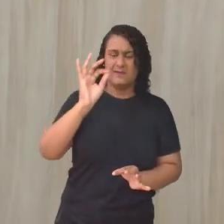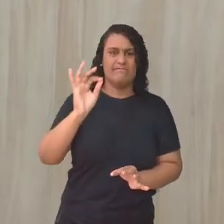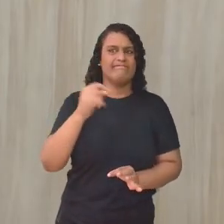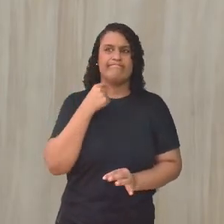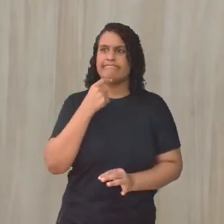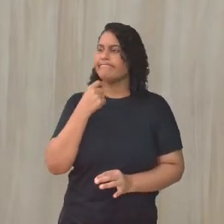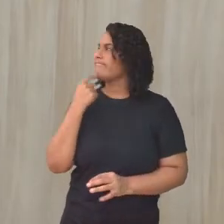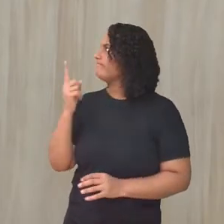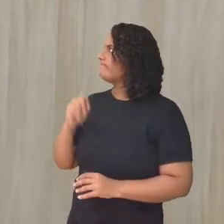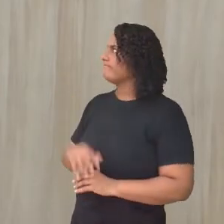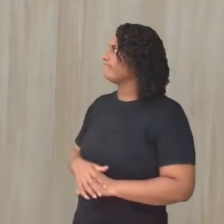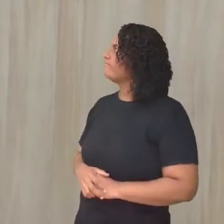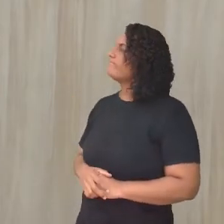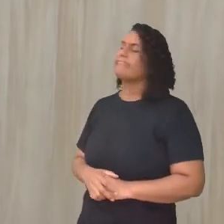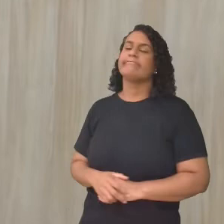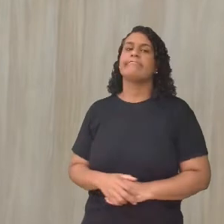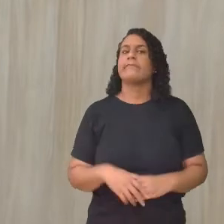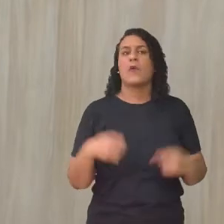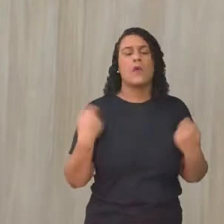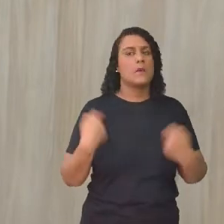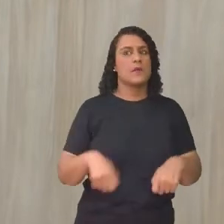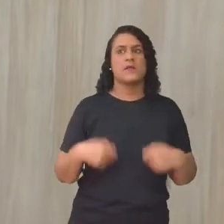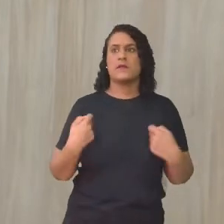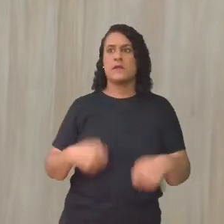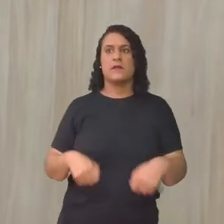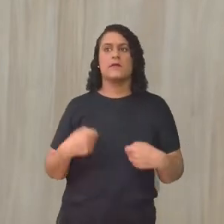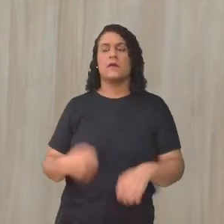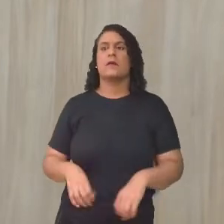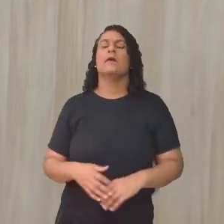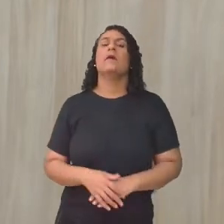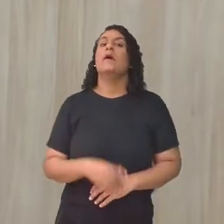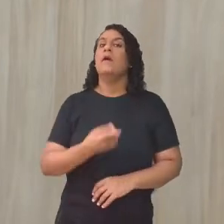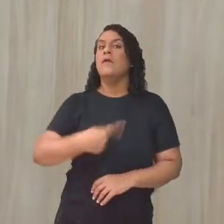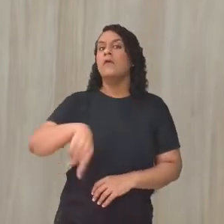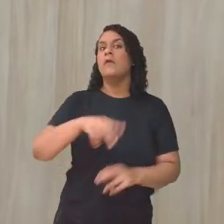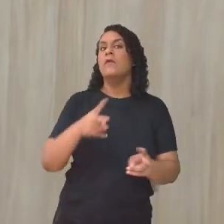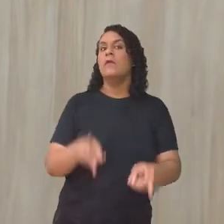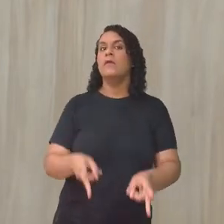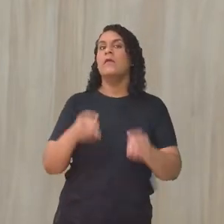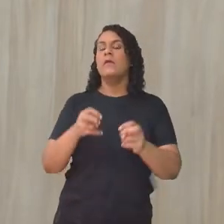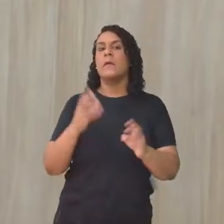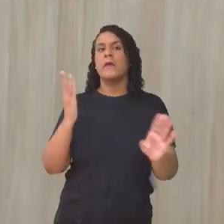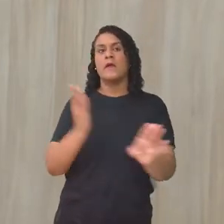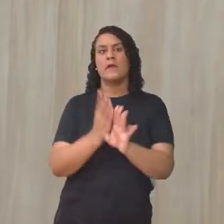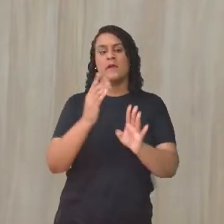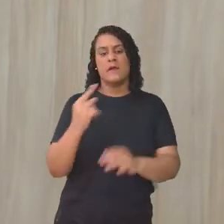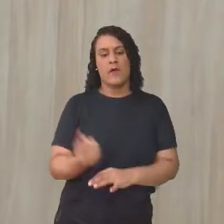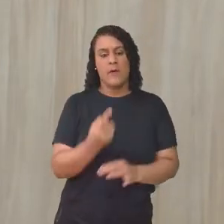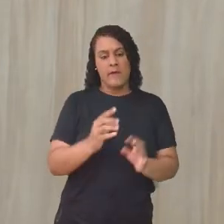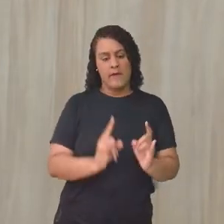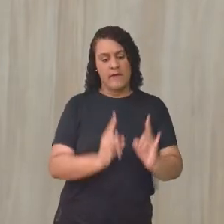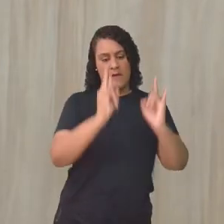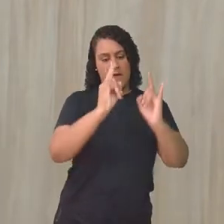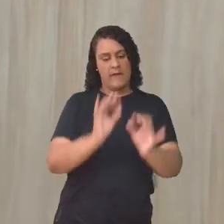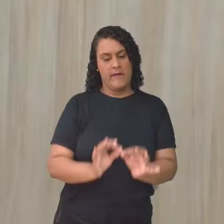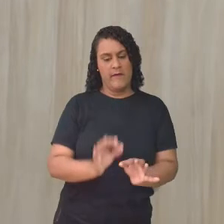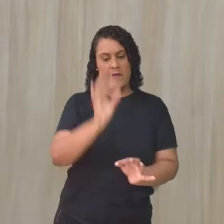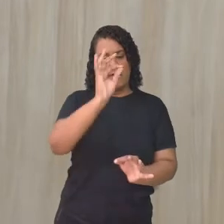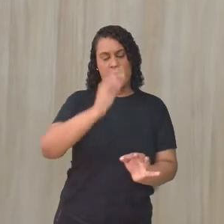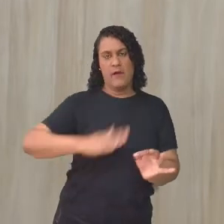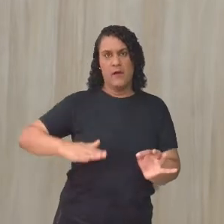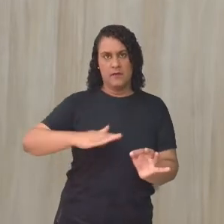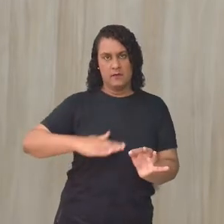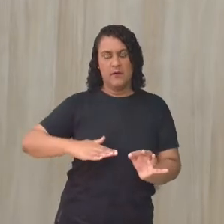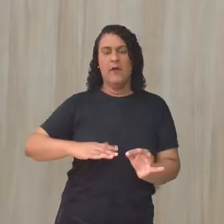ver a altura disso aqui tudinho? Não precisa. Você vai ver que para descobrir essa altura, eu tenho que saber essa sombra e